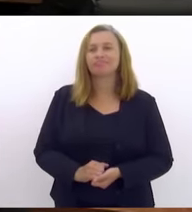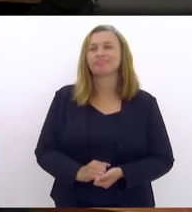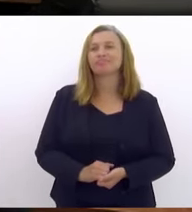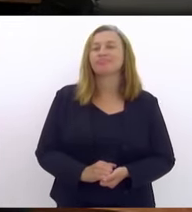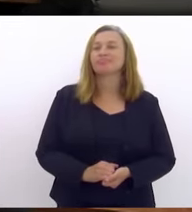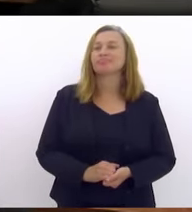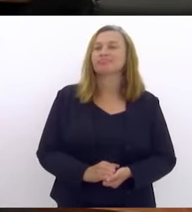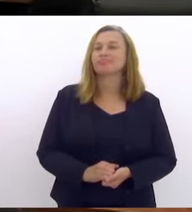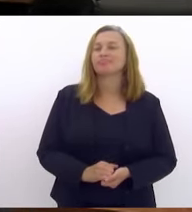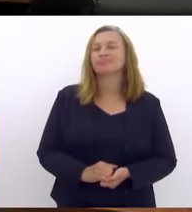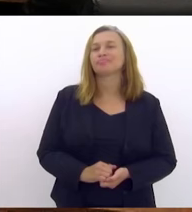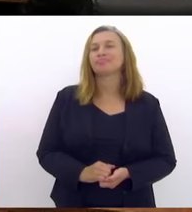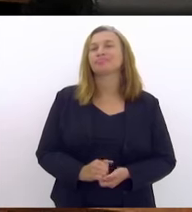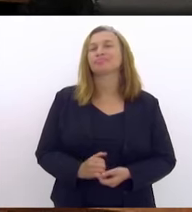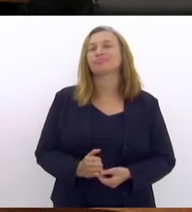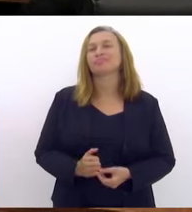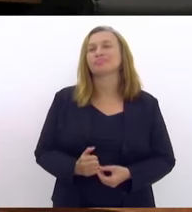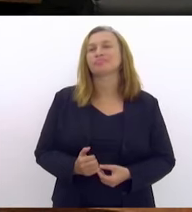Fica bem à vontade.